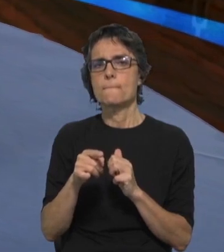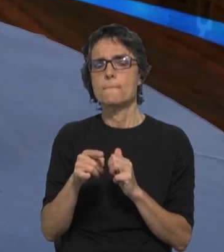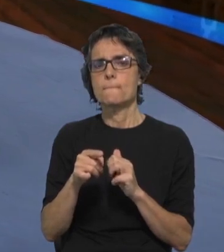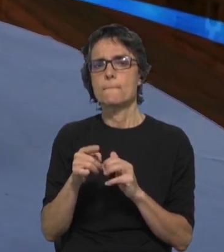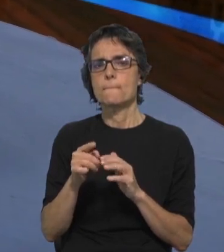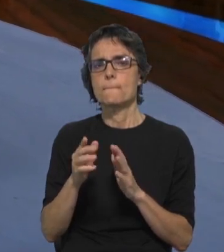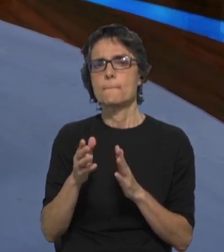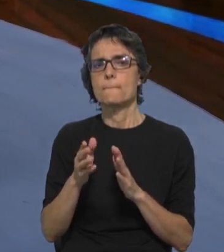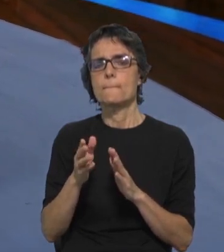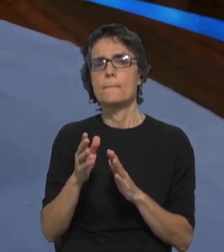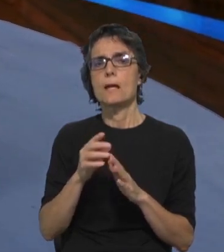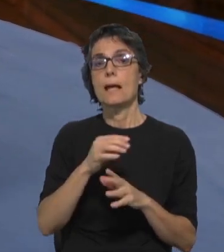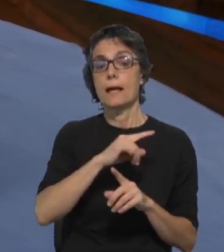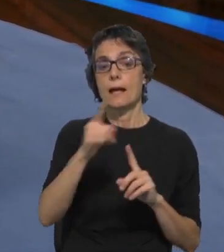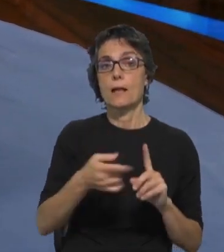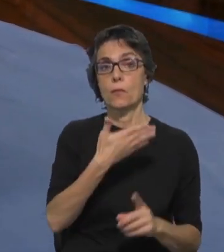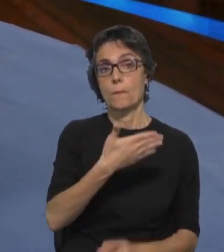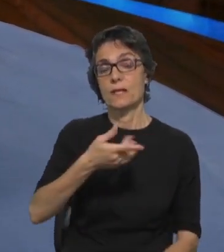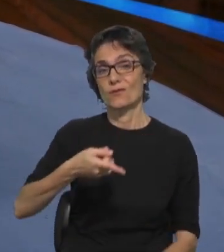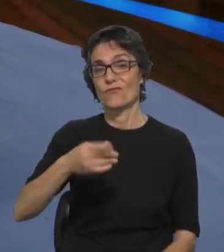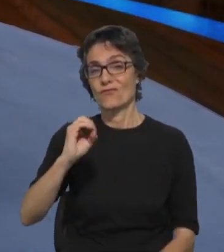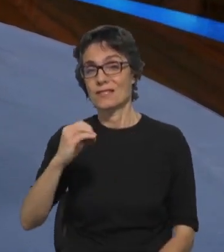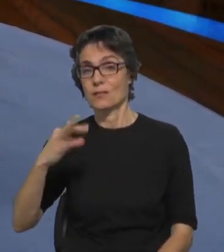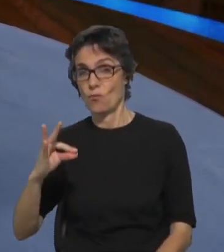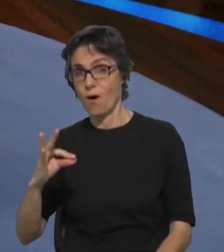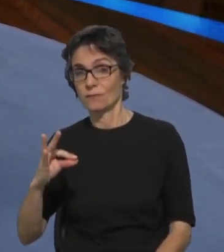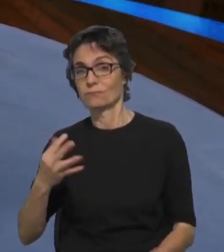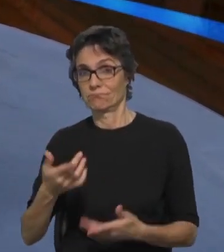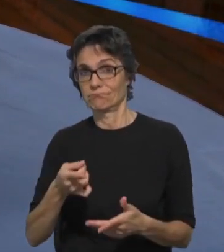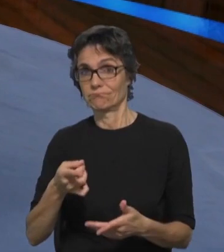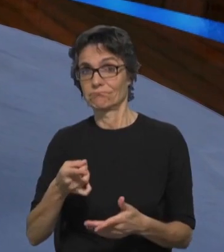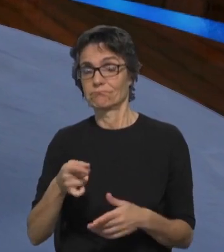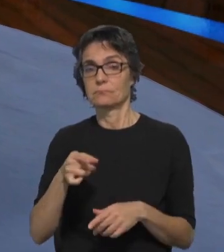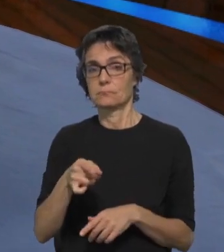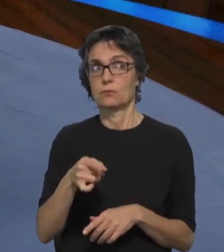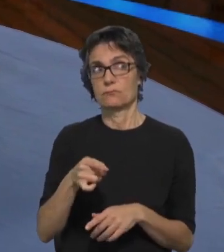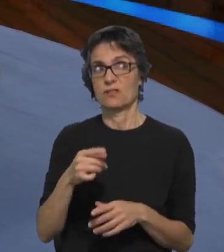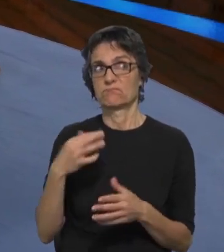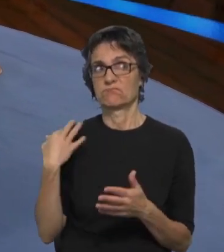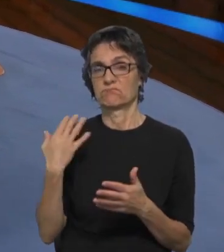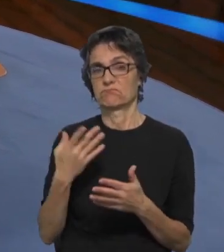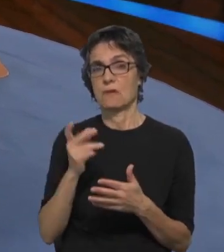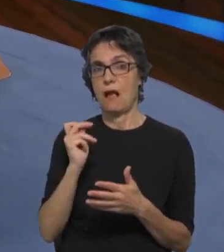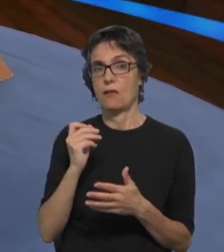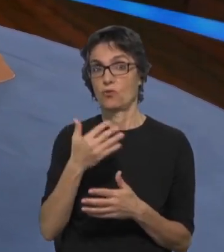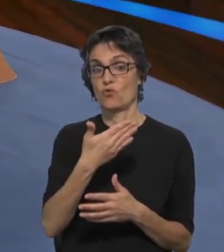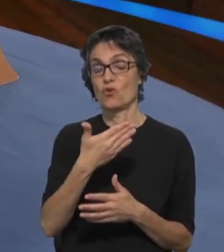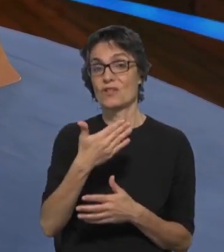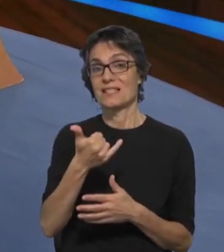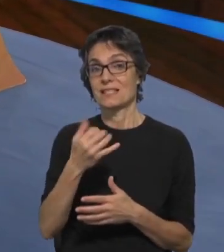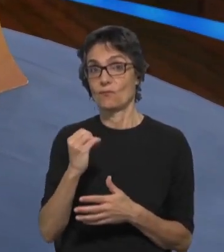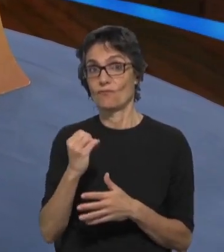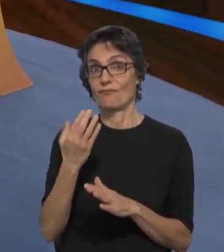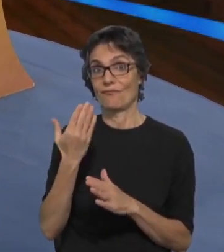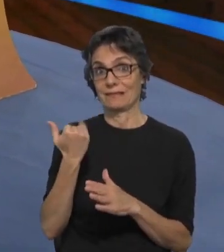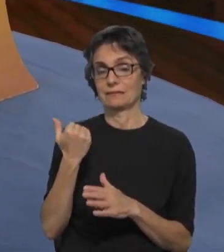Enfim, em 1904, portanto passam agora 120 anos, o Max Weber,